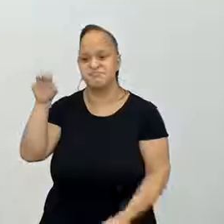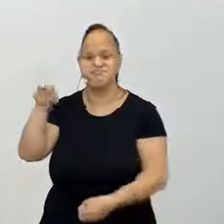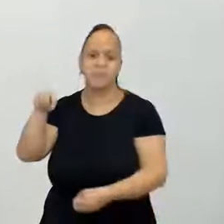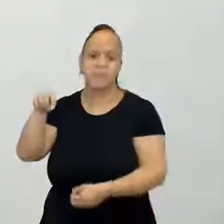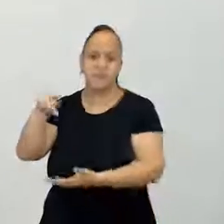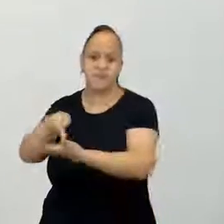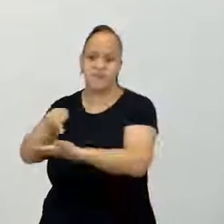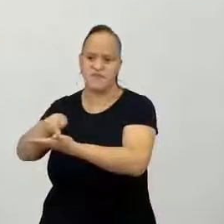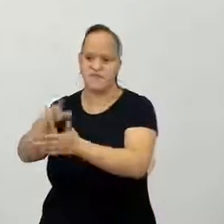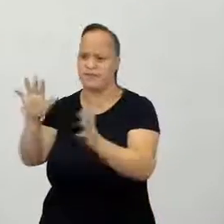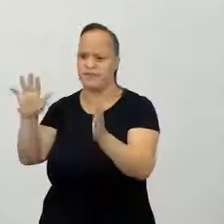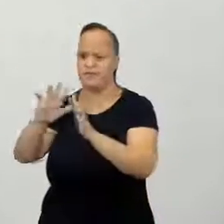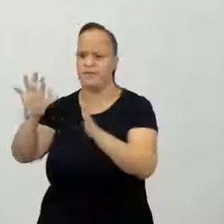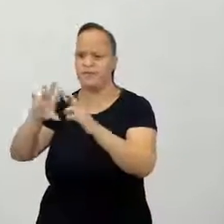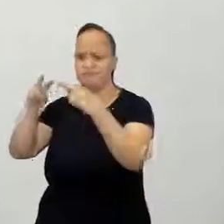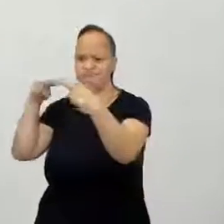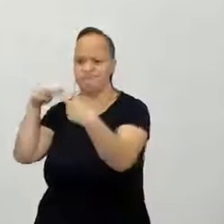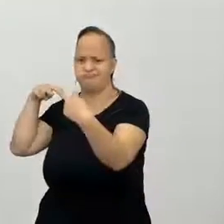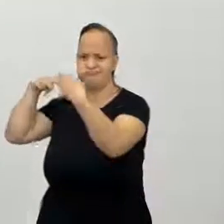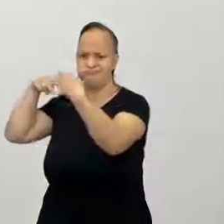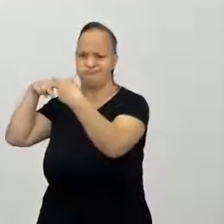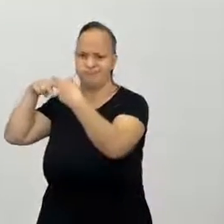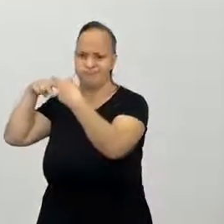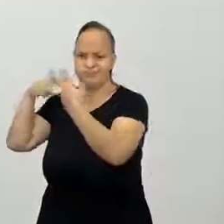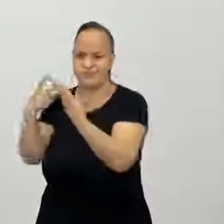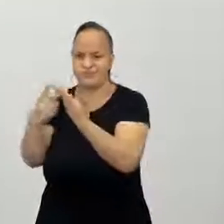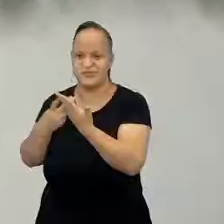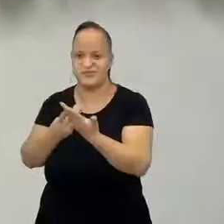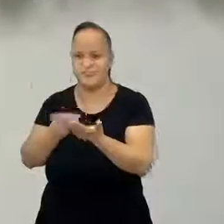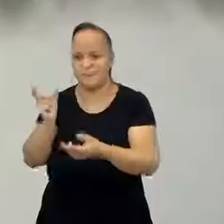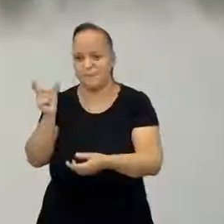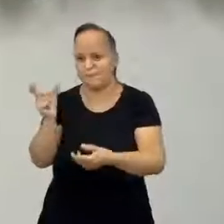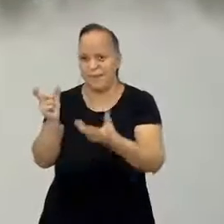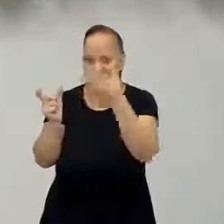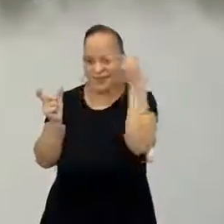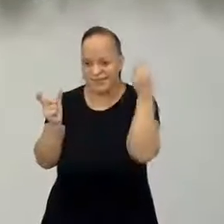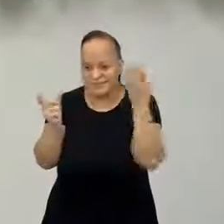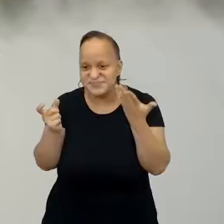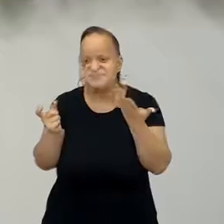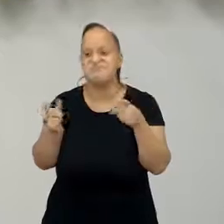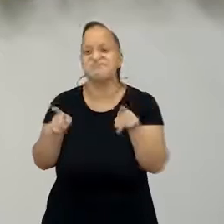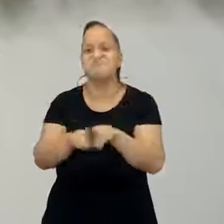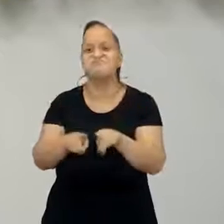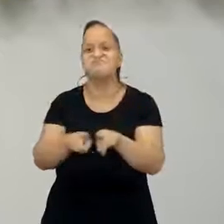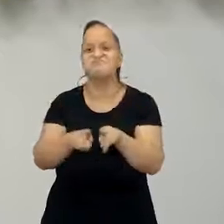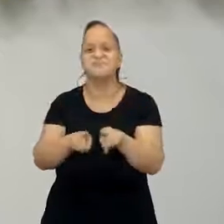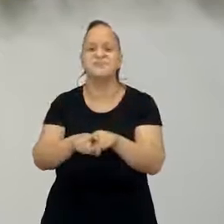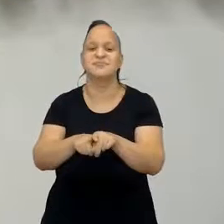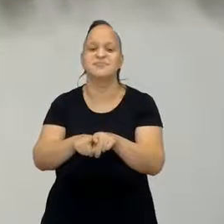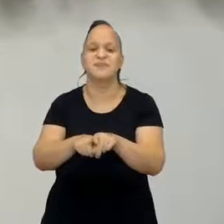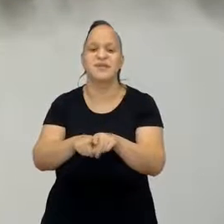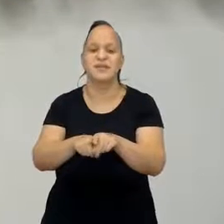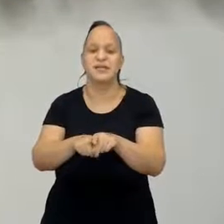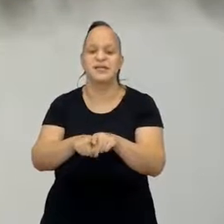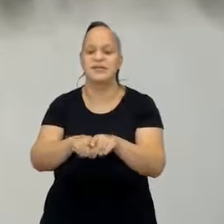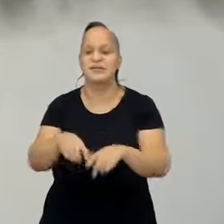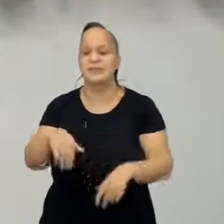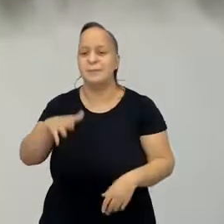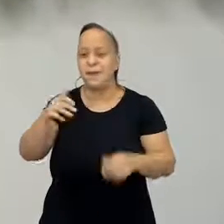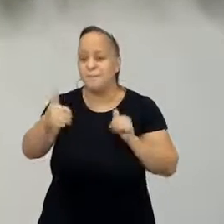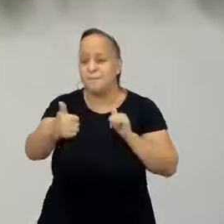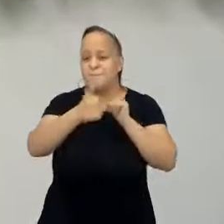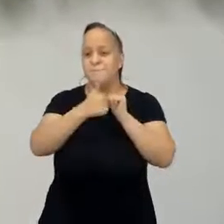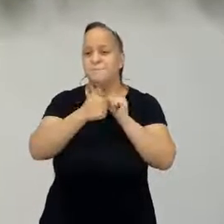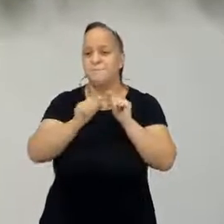real, né? Isso, no plano virtual. No plano virtual, sumiu a palavra. E aí você aproxima também de uma realidade que o estudante está inserido,